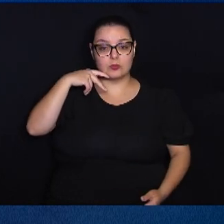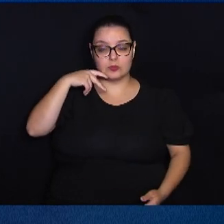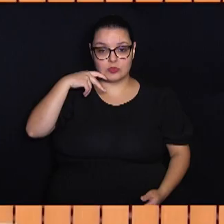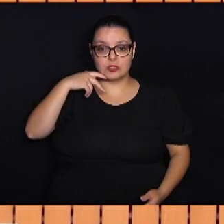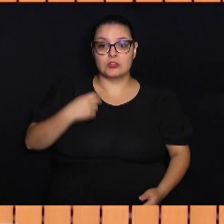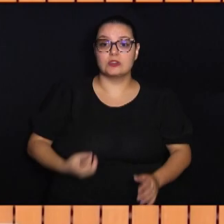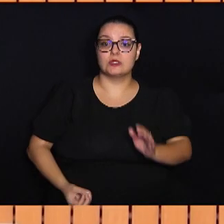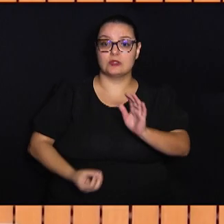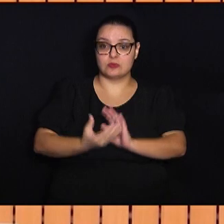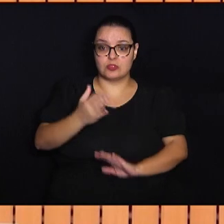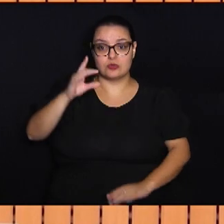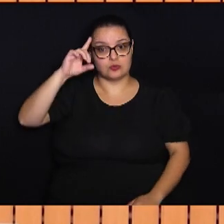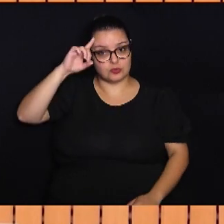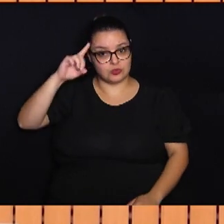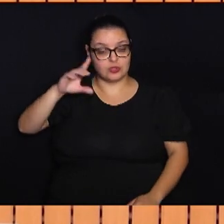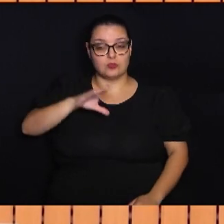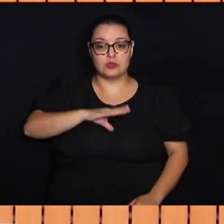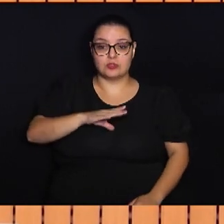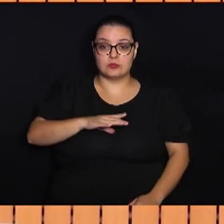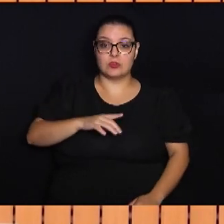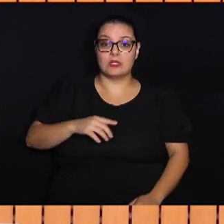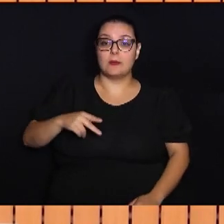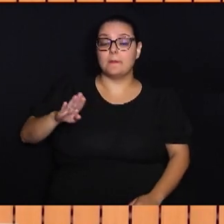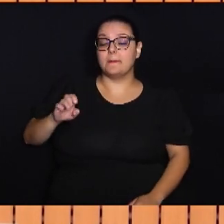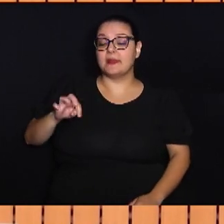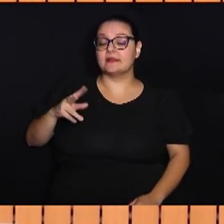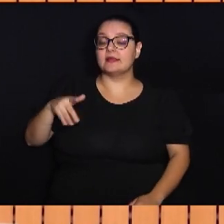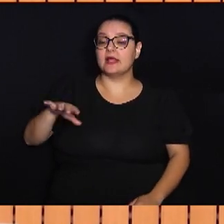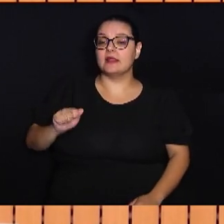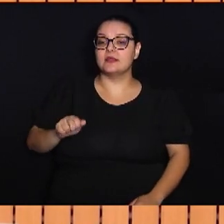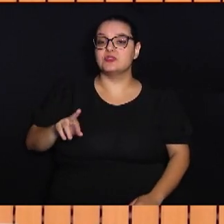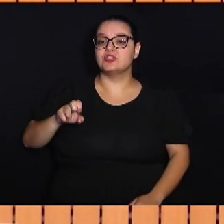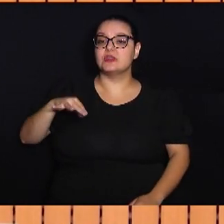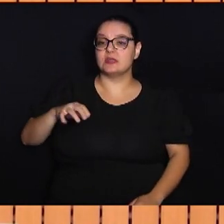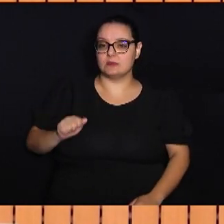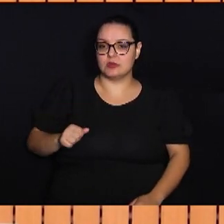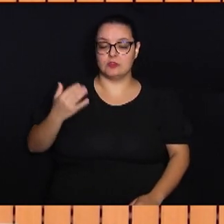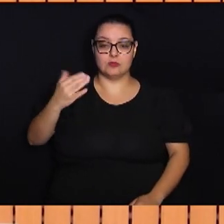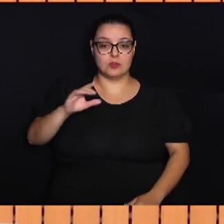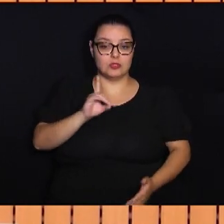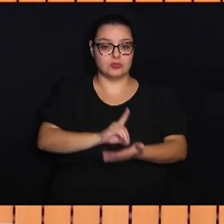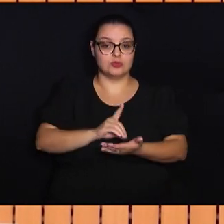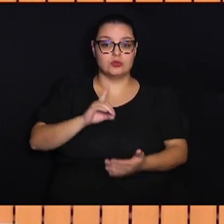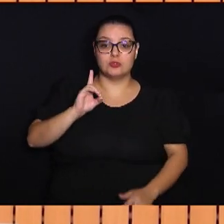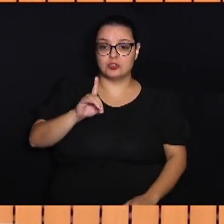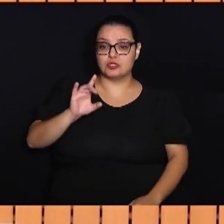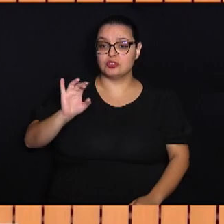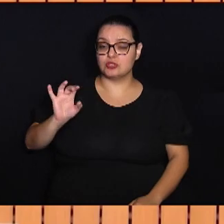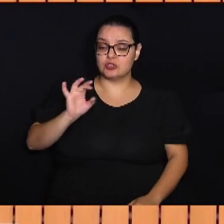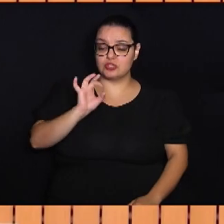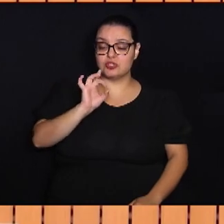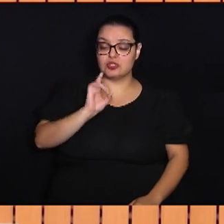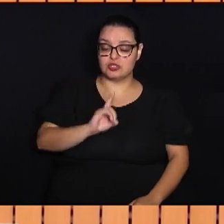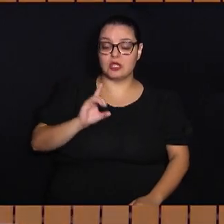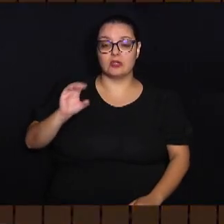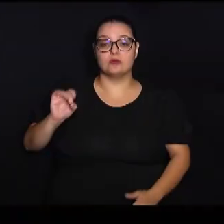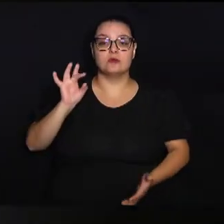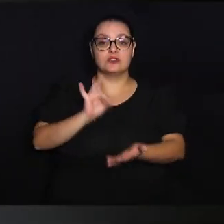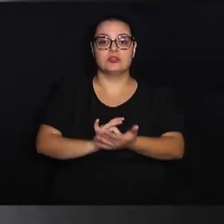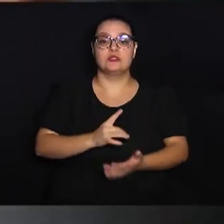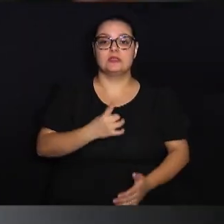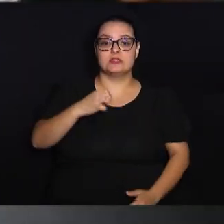o parecer favorável ficam disponíveis para votação em plenário. 12 itens foram analisados